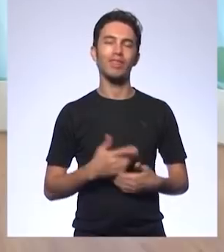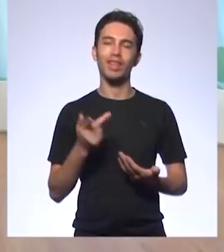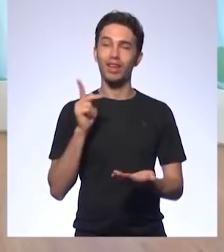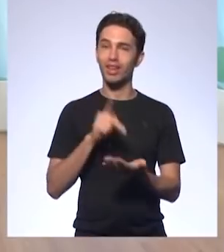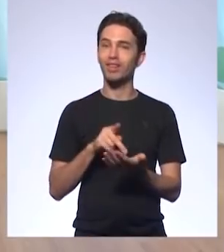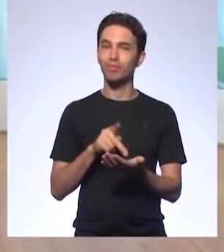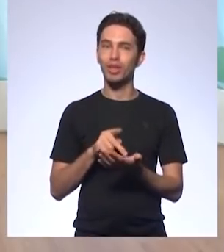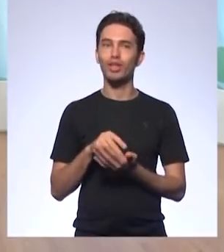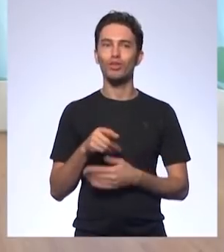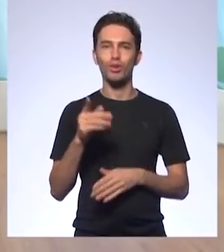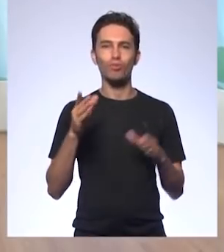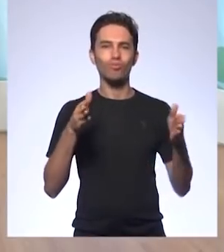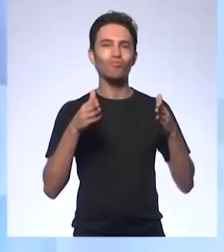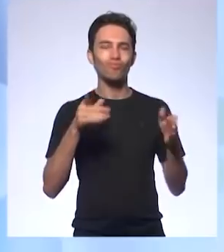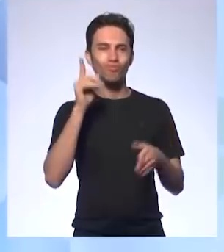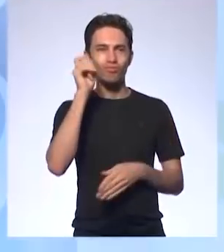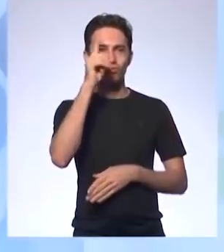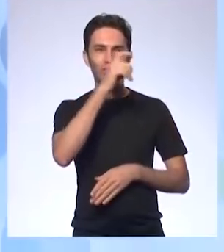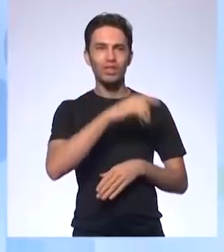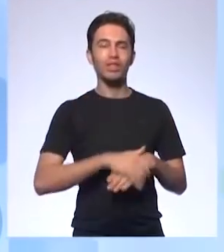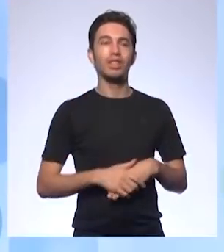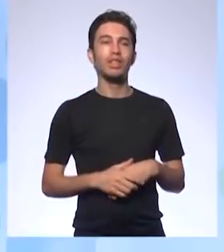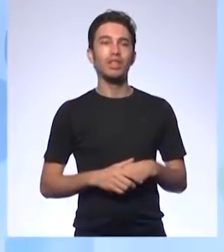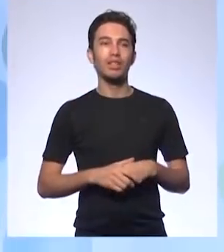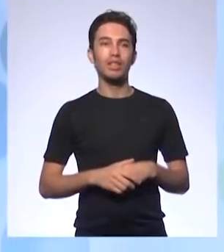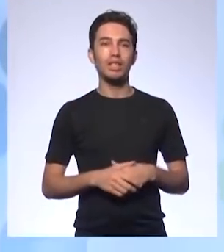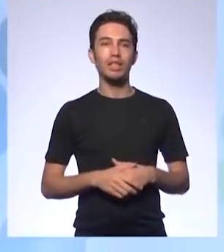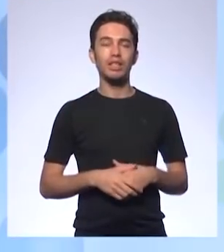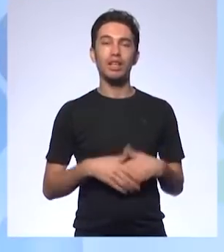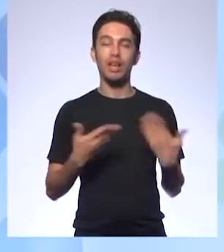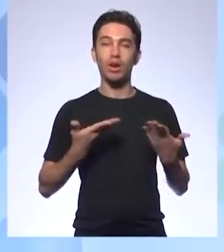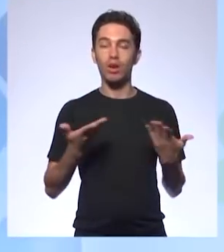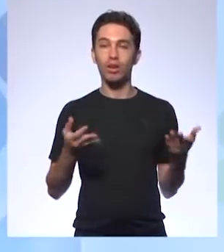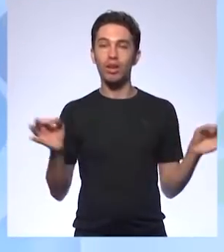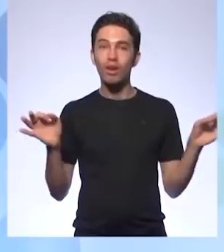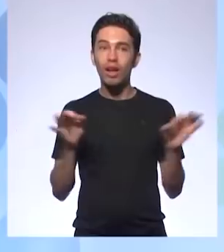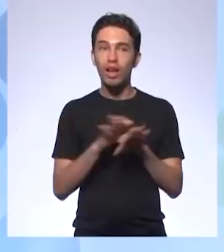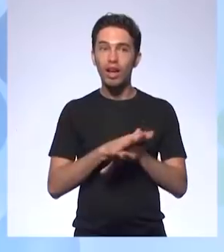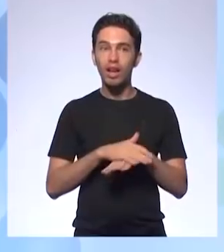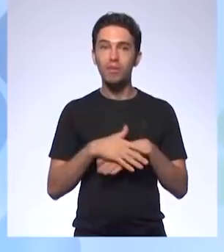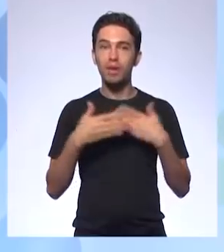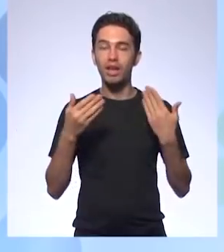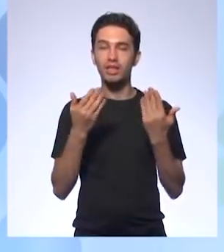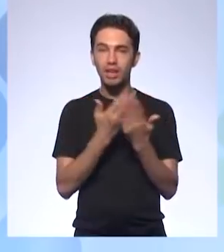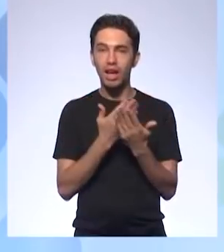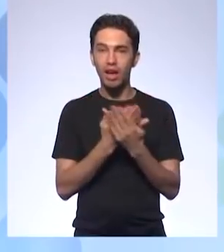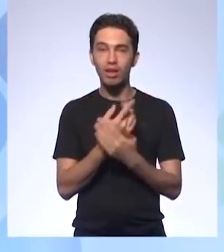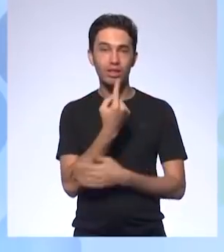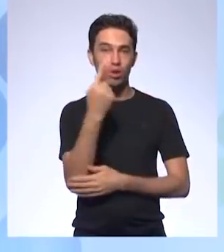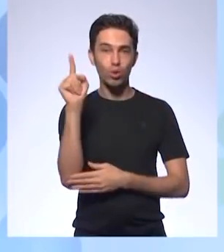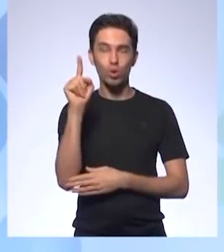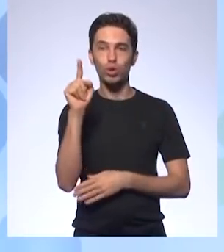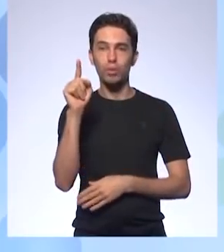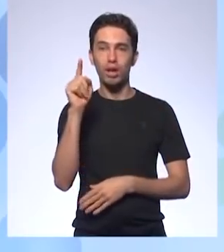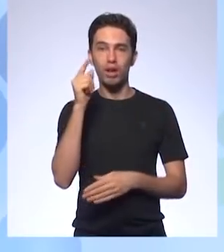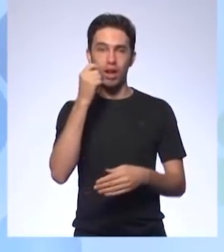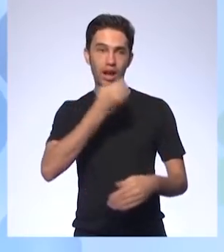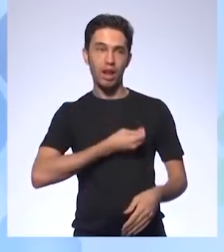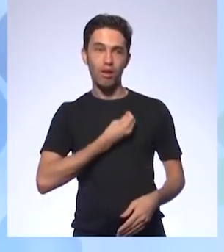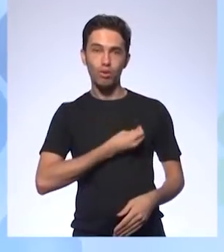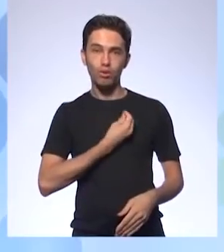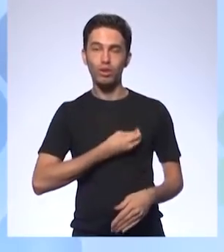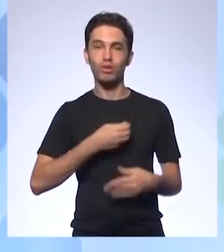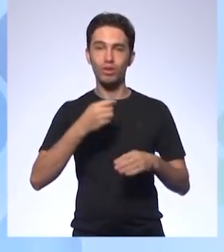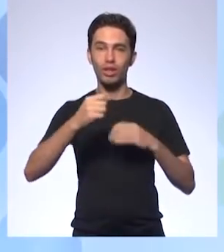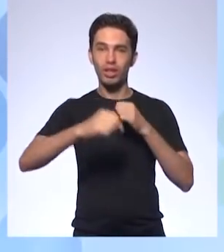Realmente, foi um momento muito difícil. E, assim, eu quero terminar essa aula, né, essa nossa última aula ao vivo desse ano,